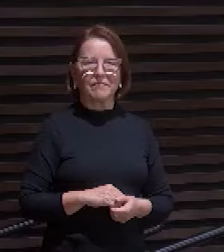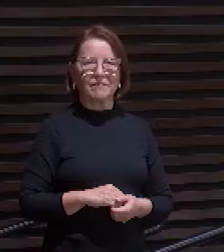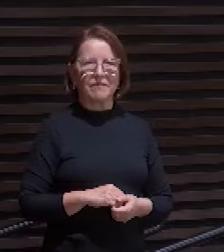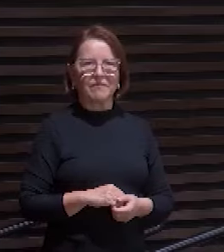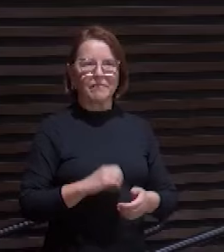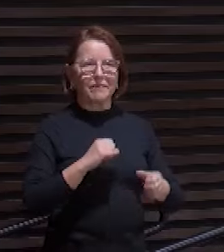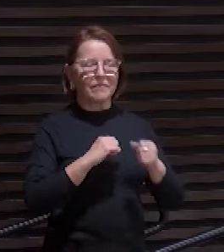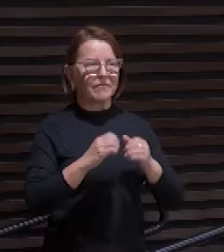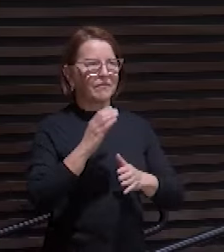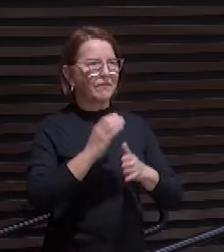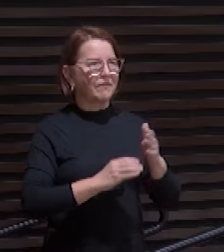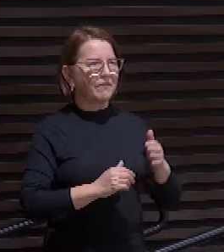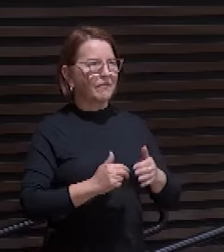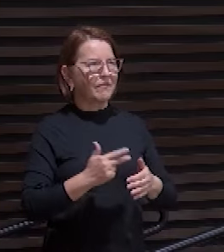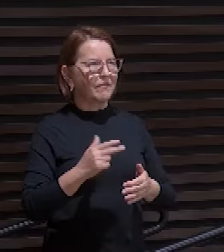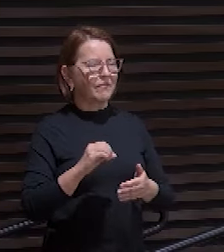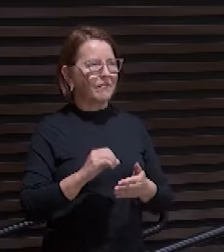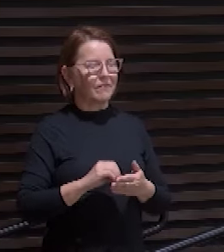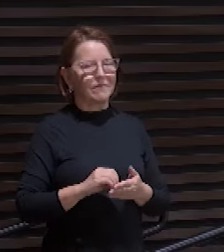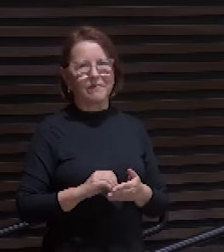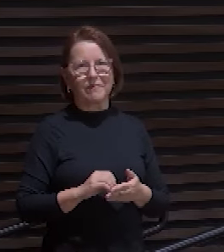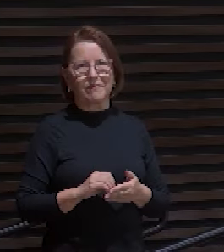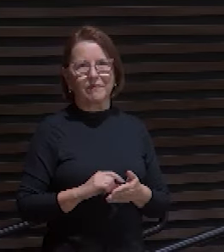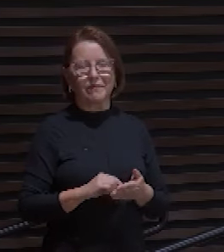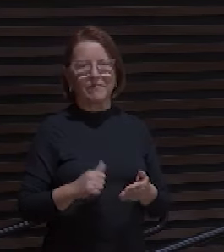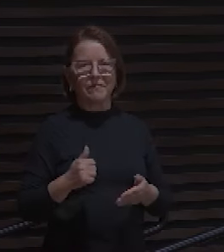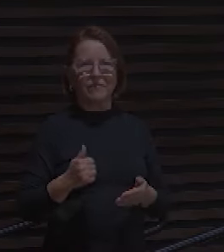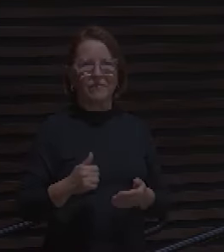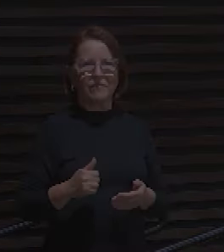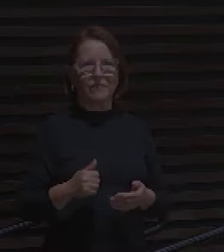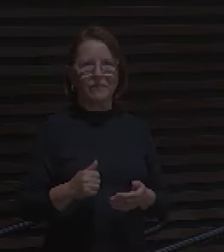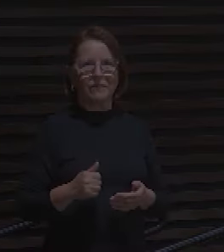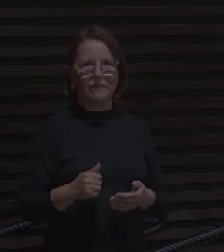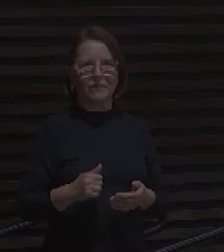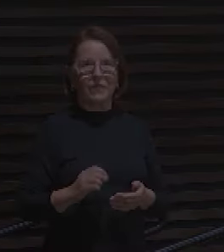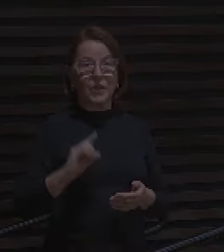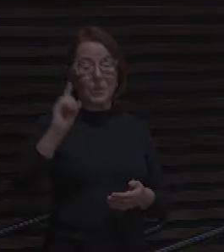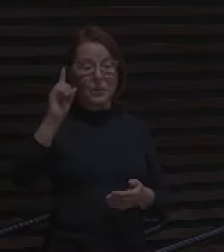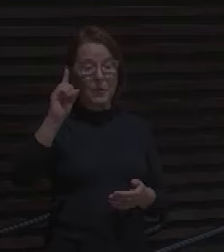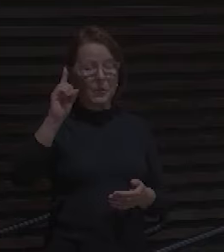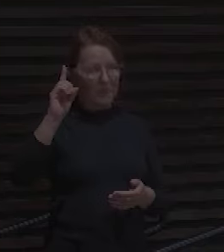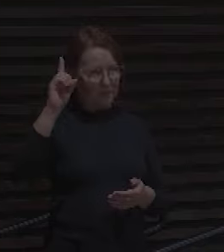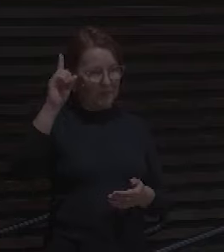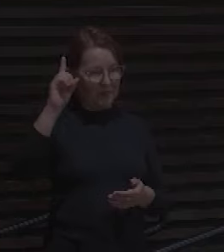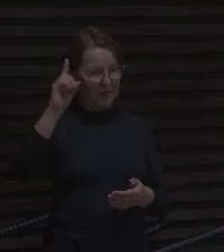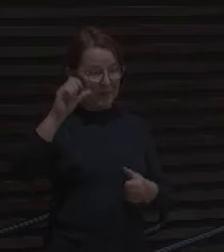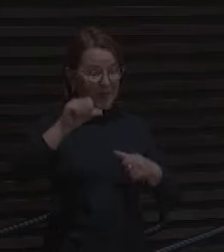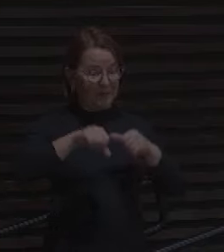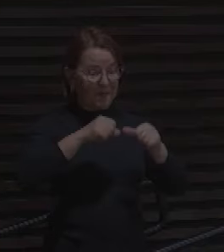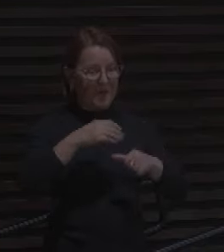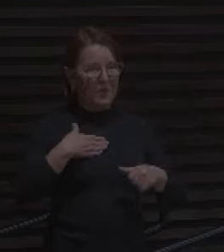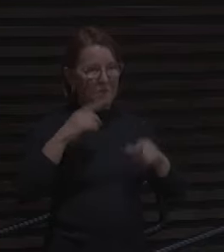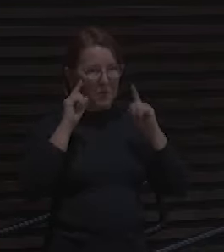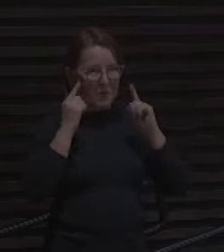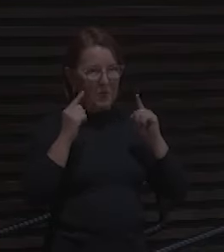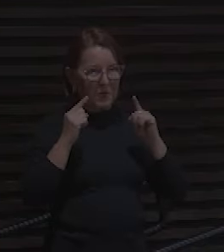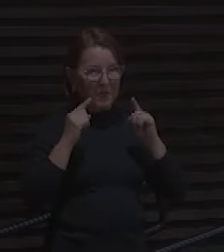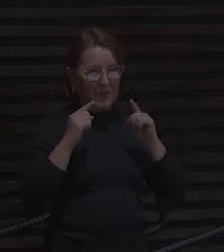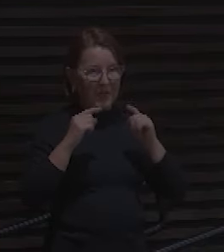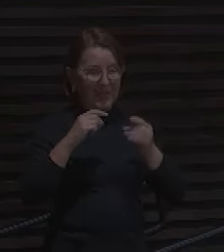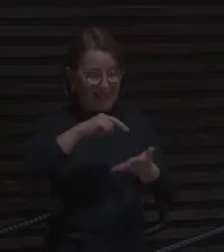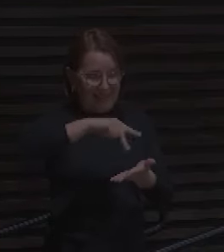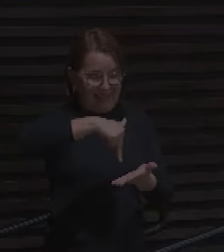Salmo 30, versículo 11. Tu mudaste o meu choro em dança alegre. O que é uma dança alegre,